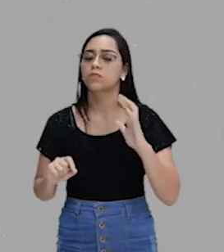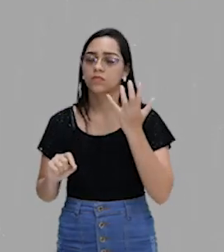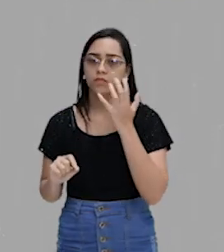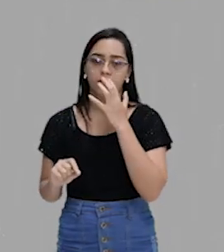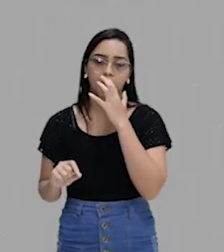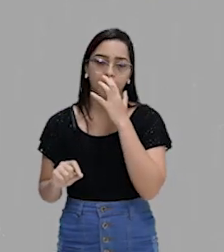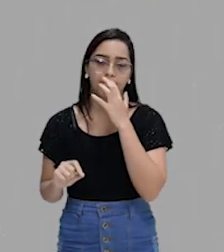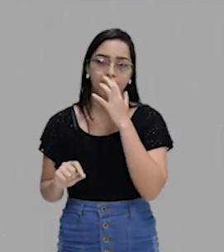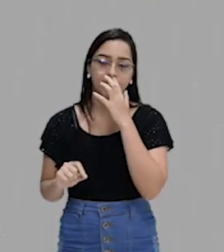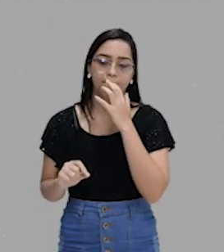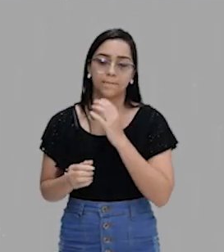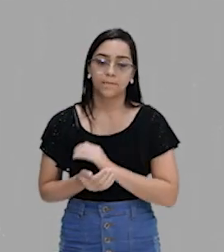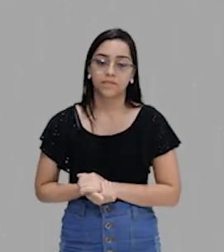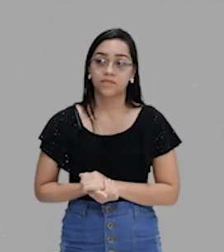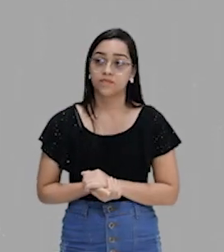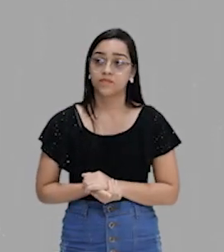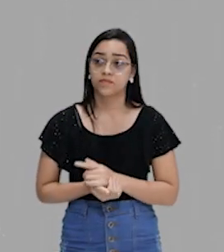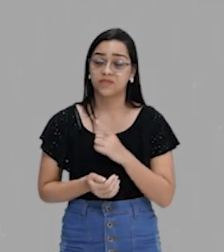acontecido?